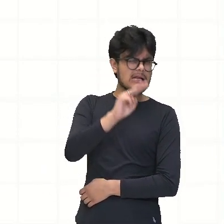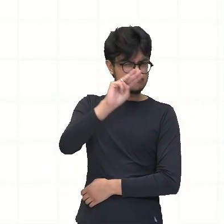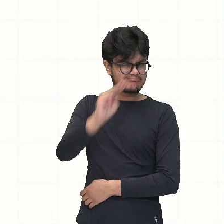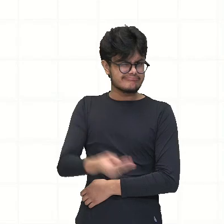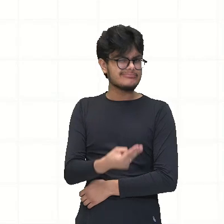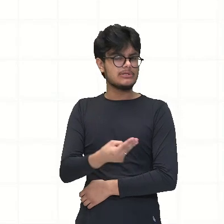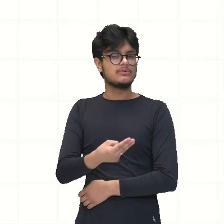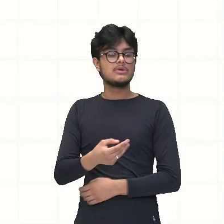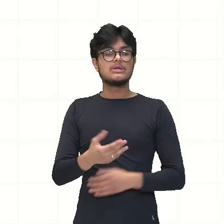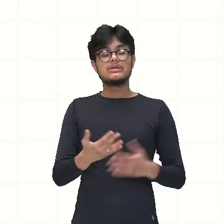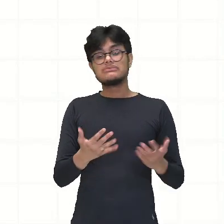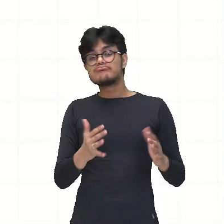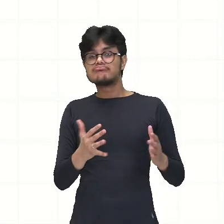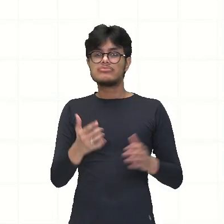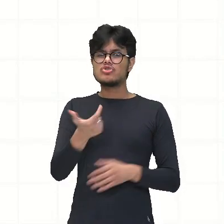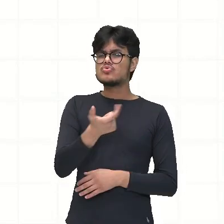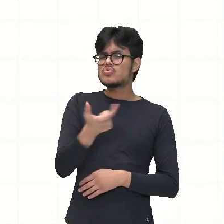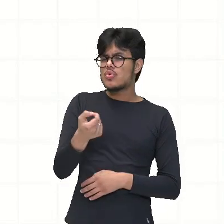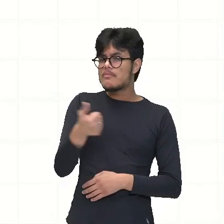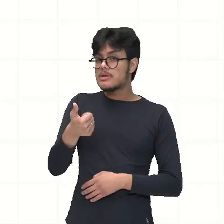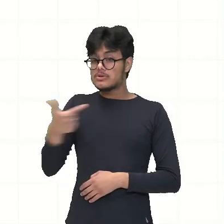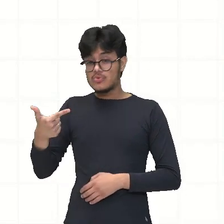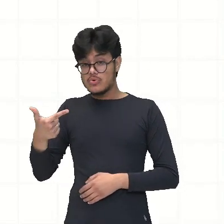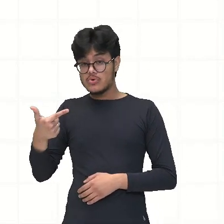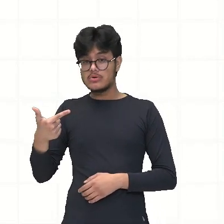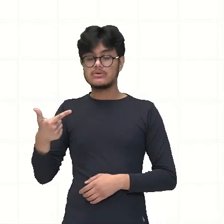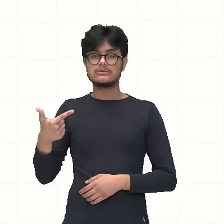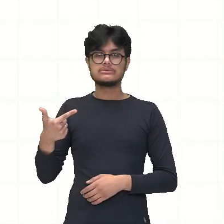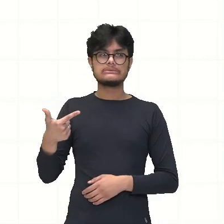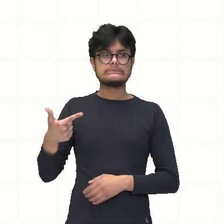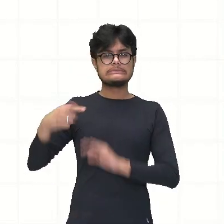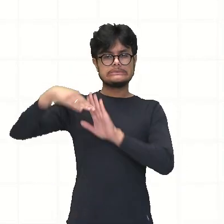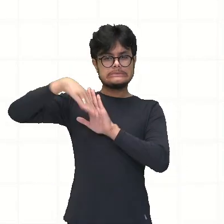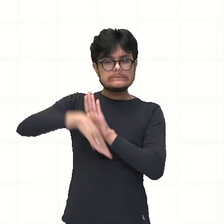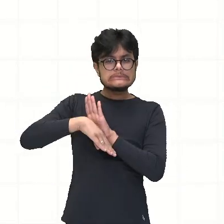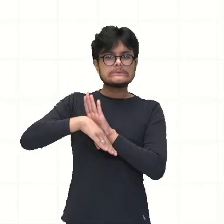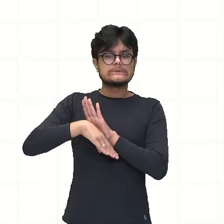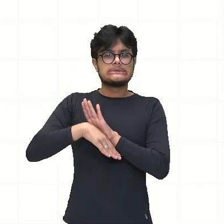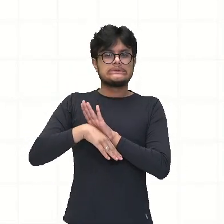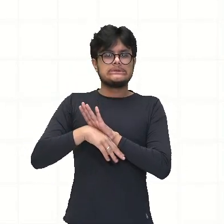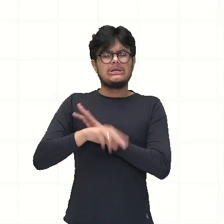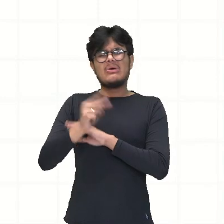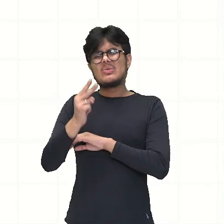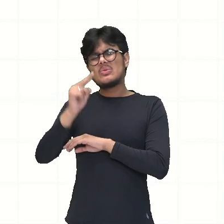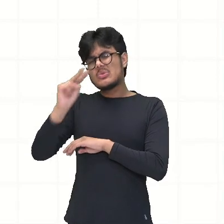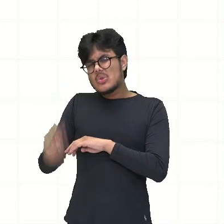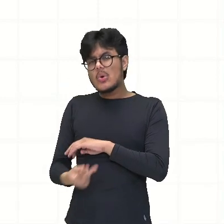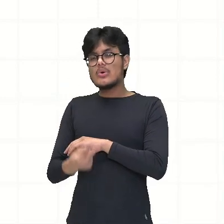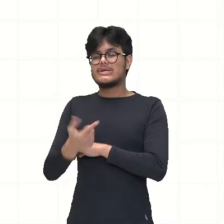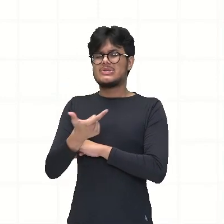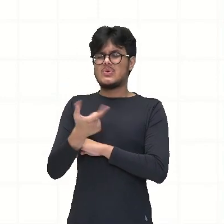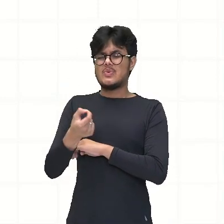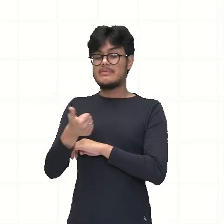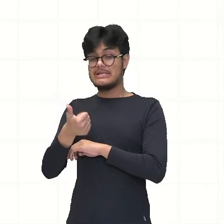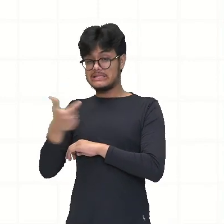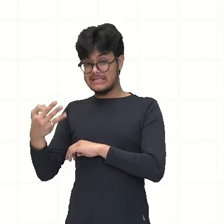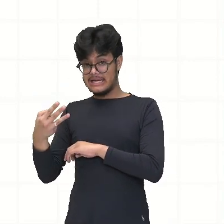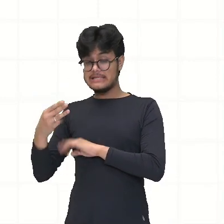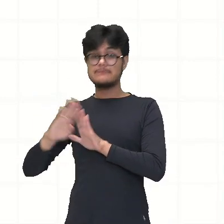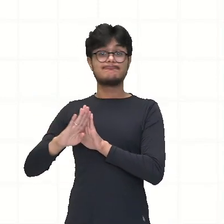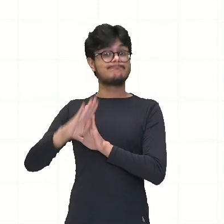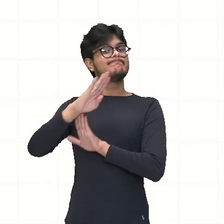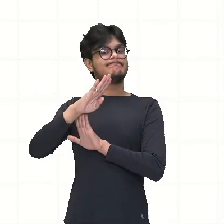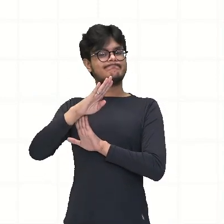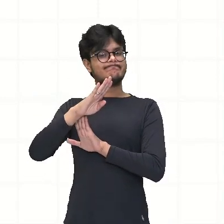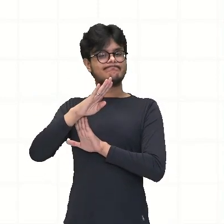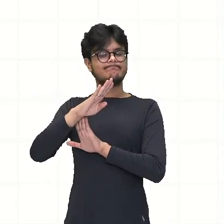e 100. Em 2012, a gente já tem aí uma queda, né, com quase 2 milhões. Em 2013, aumentou esse